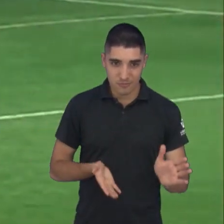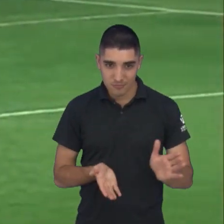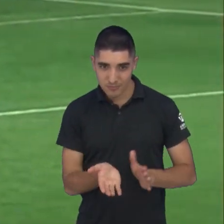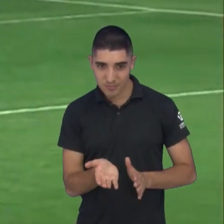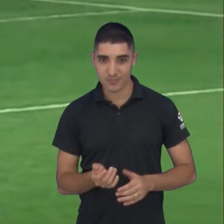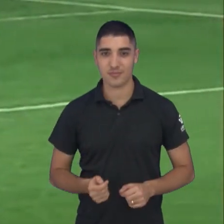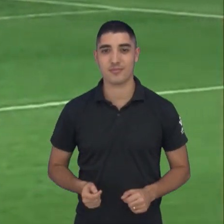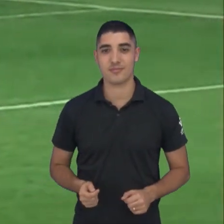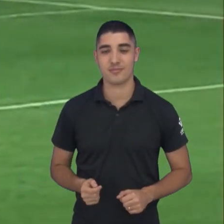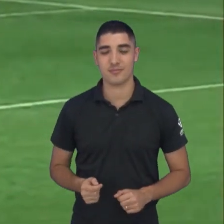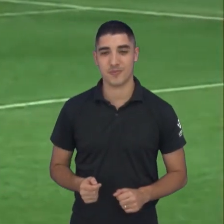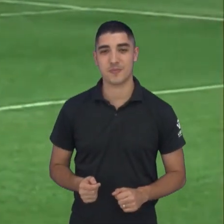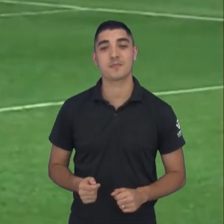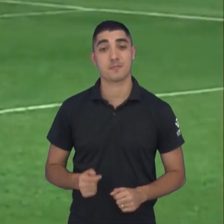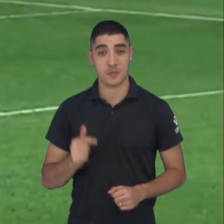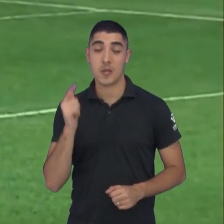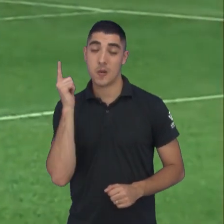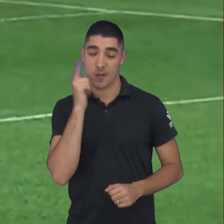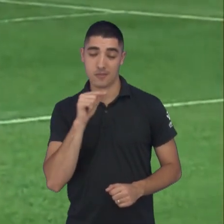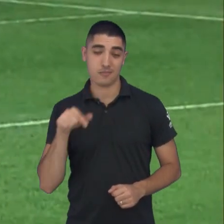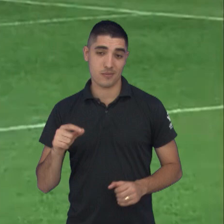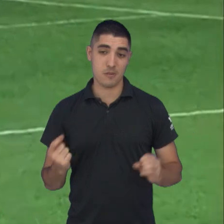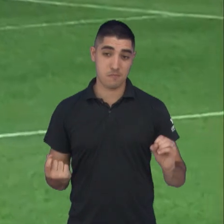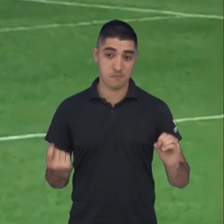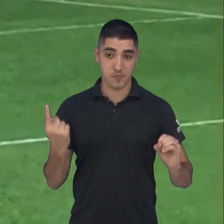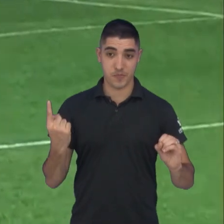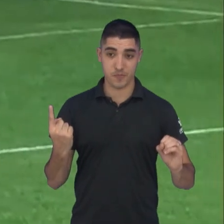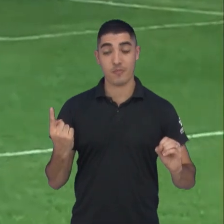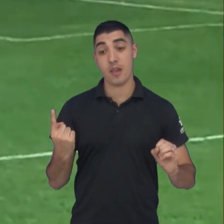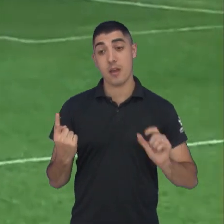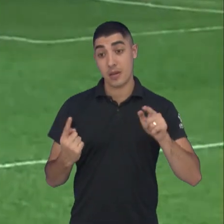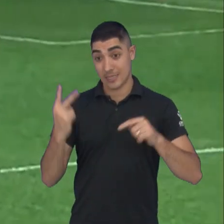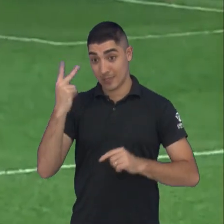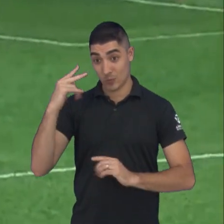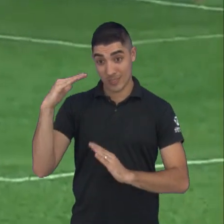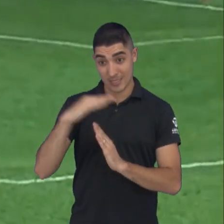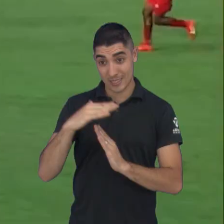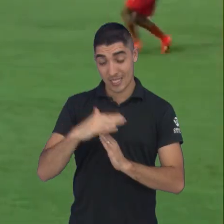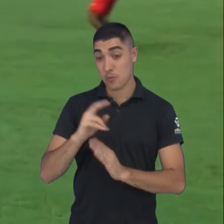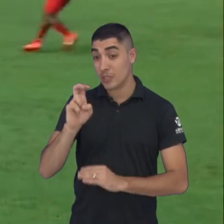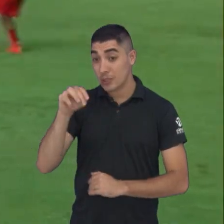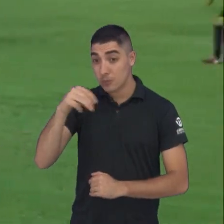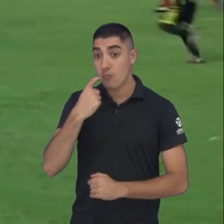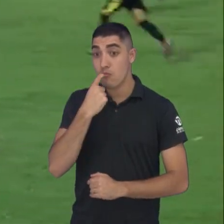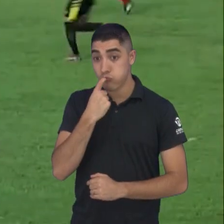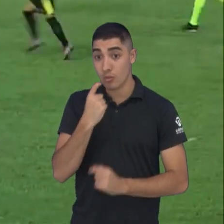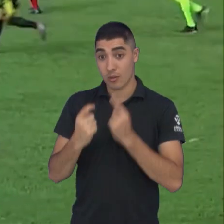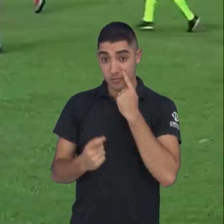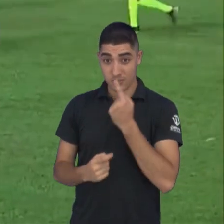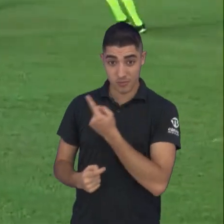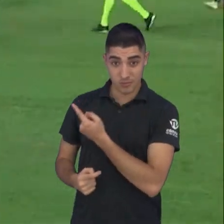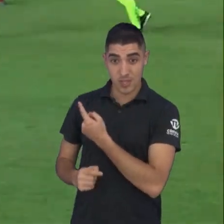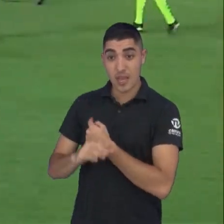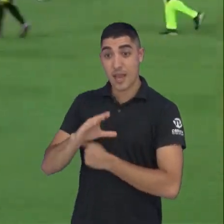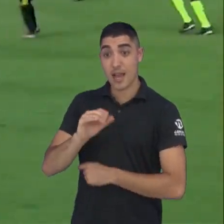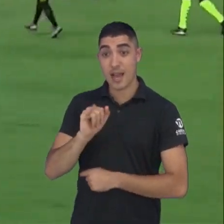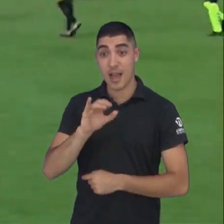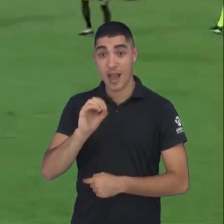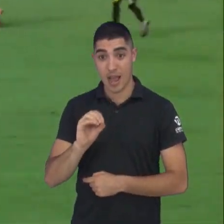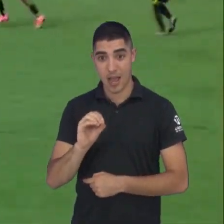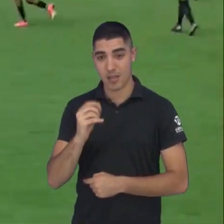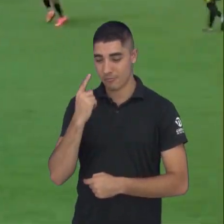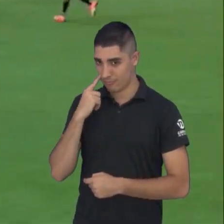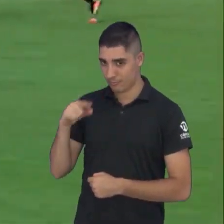goleiro e fez o gol do Jabaquara. Aí no segundo tempo, aos 5 minutos, você vai ver agora, ó, o Caio Matheus